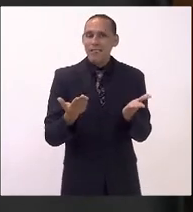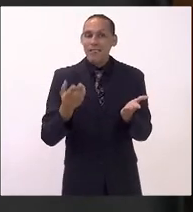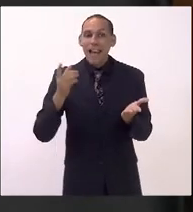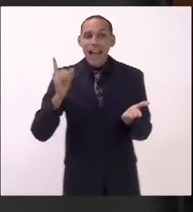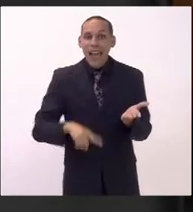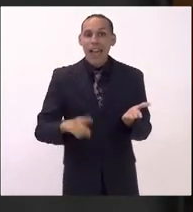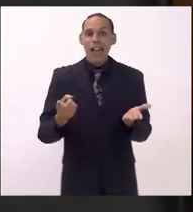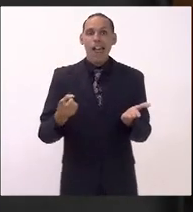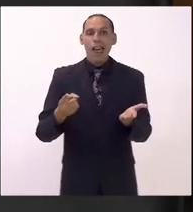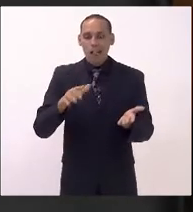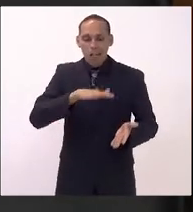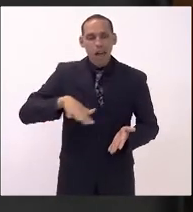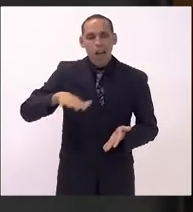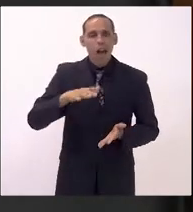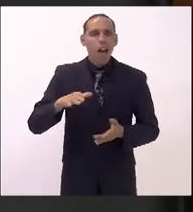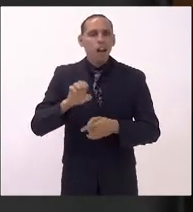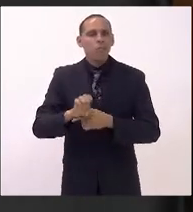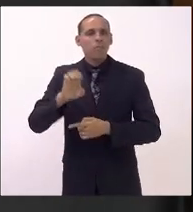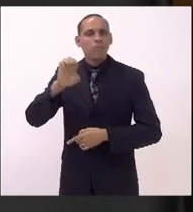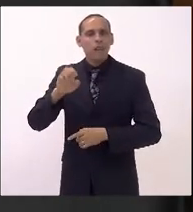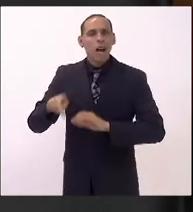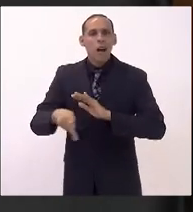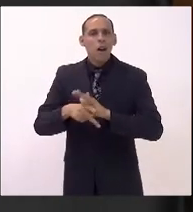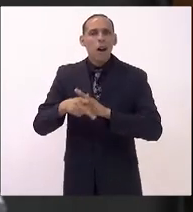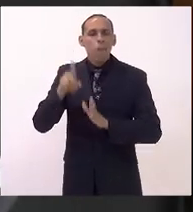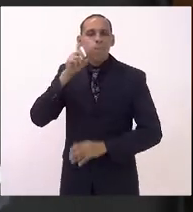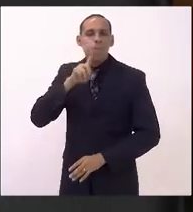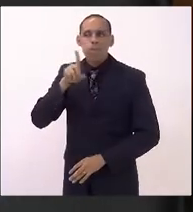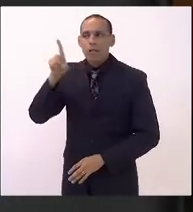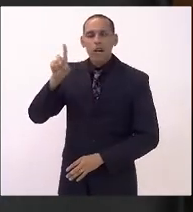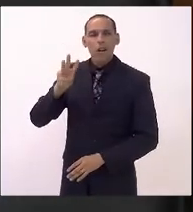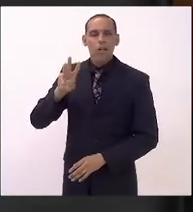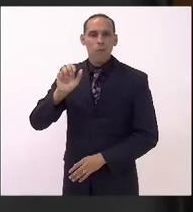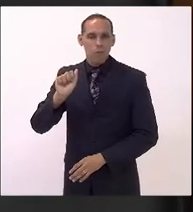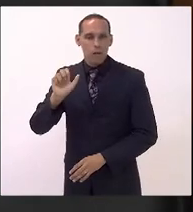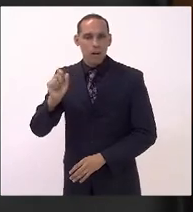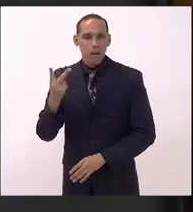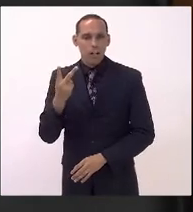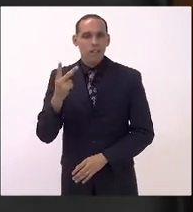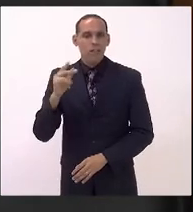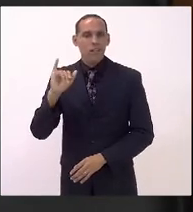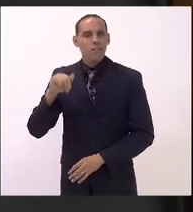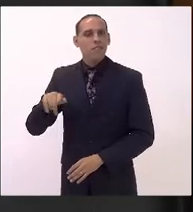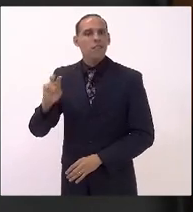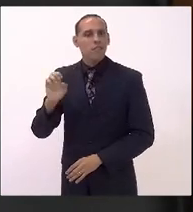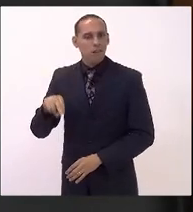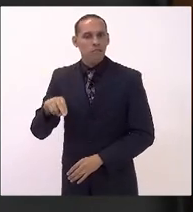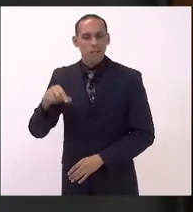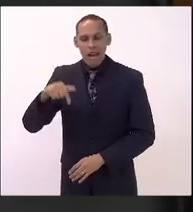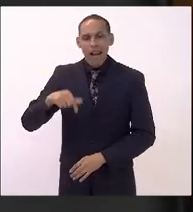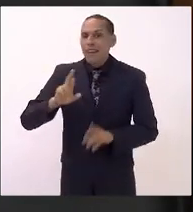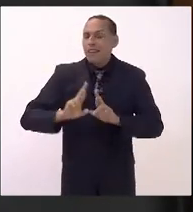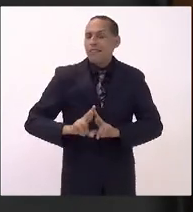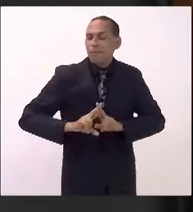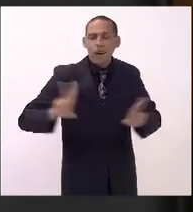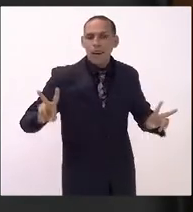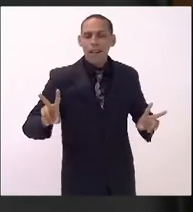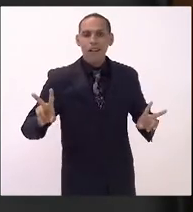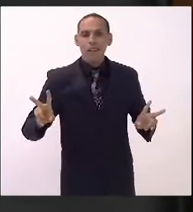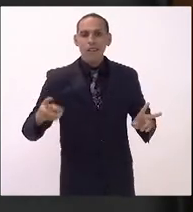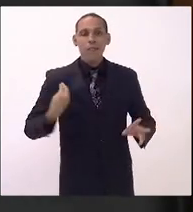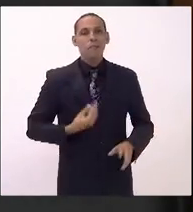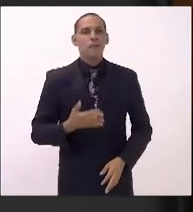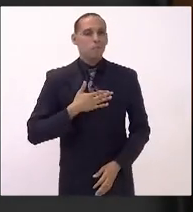Estado americano, lá em Washington. Mas essa tem um sentido muito diferente para a minha